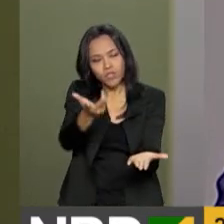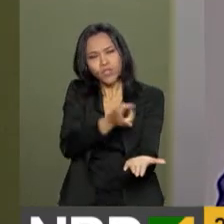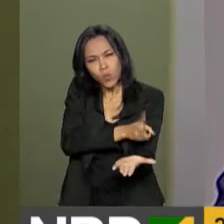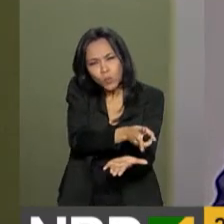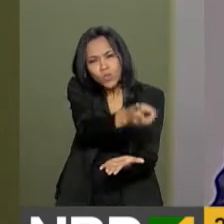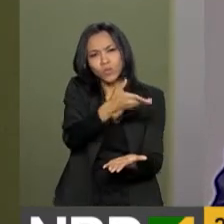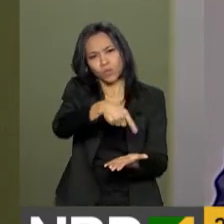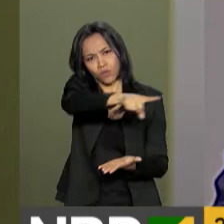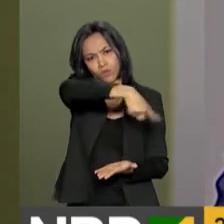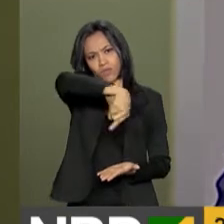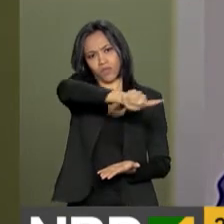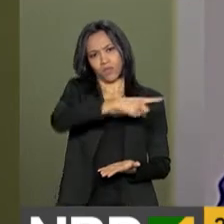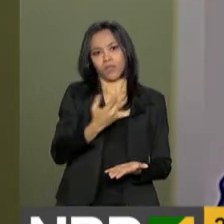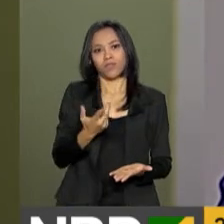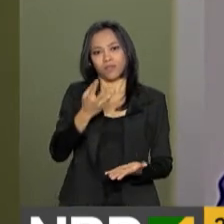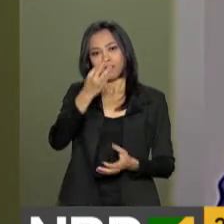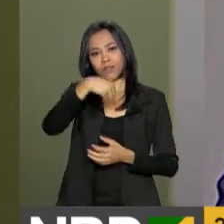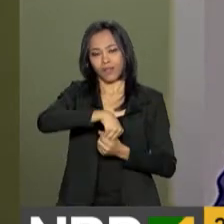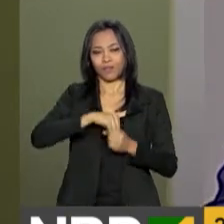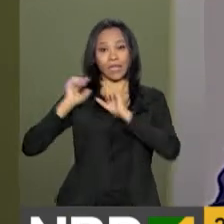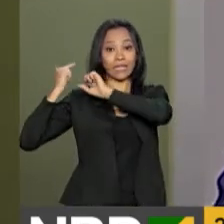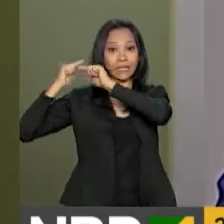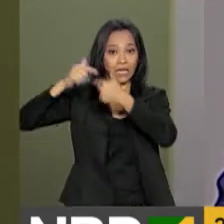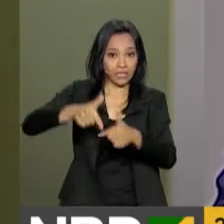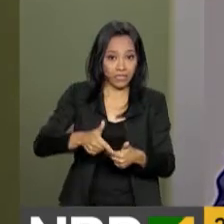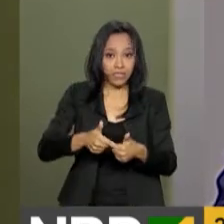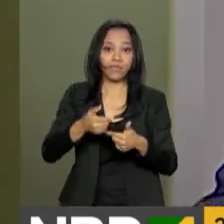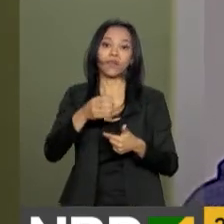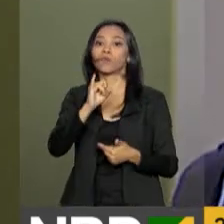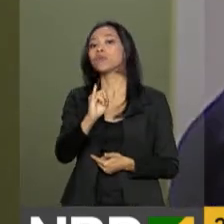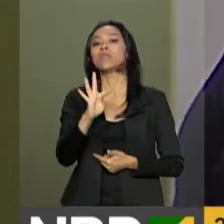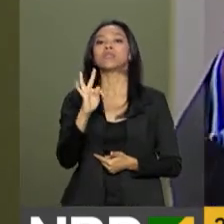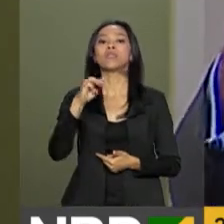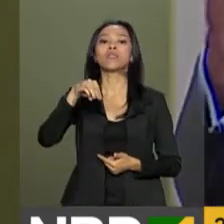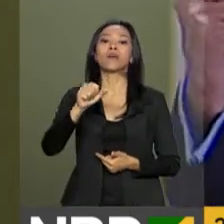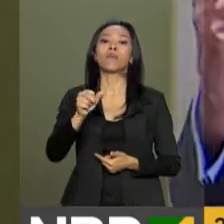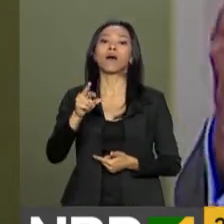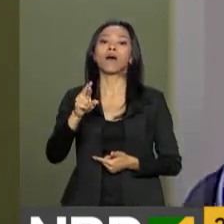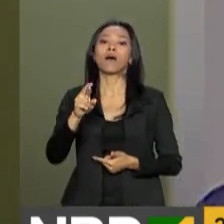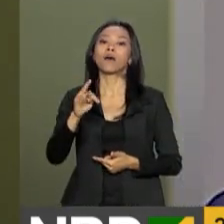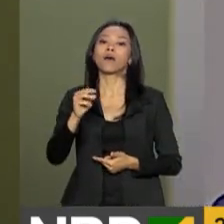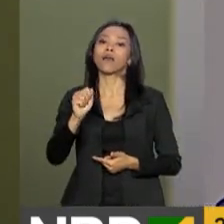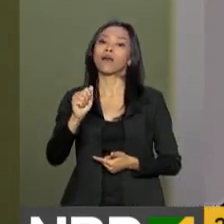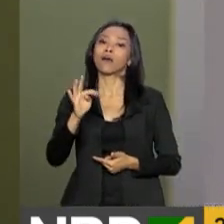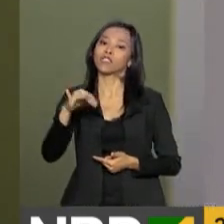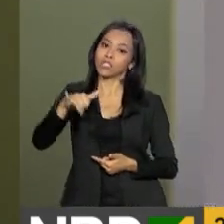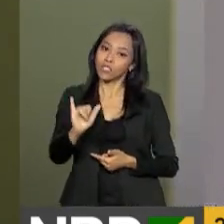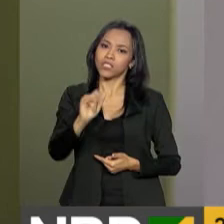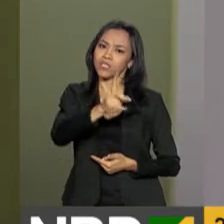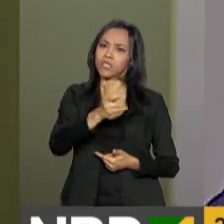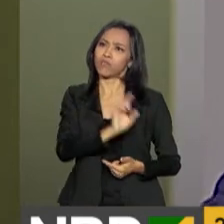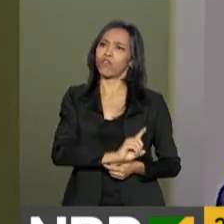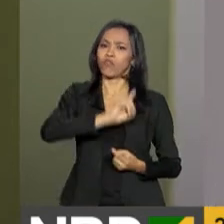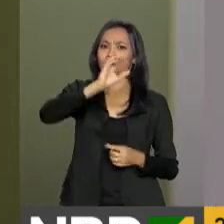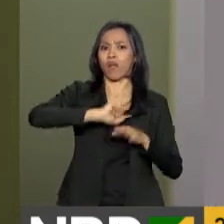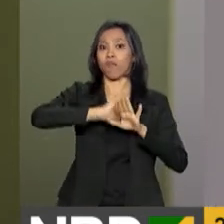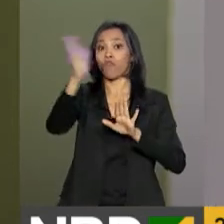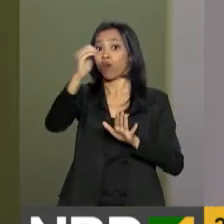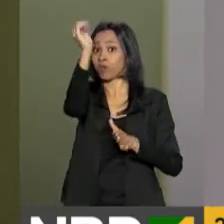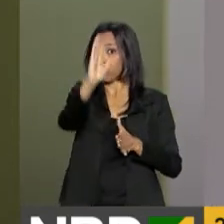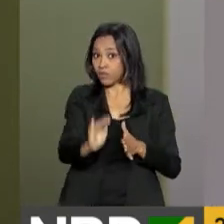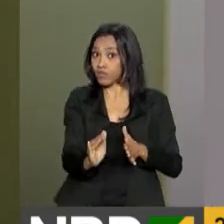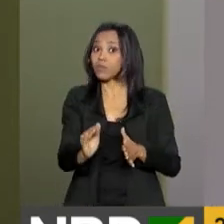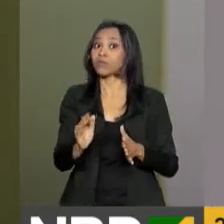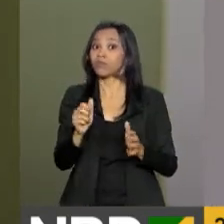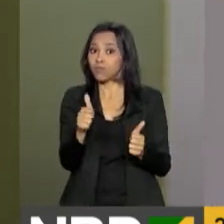tradições do nosso itamaraty que ao longo do tempo prestigiaram sempre nosso país no exterior contestaram